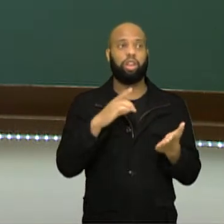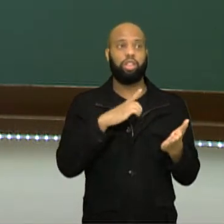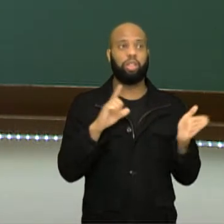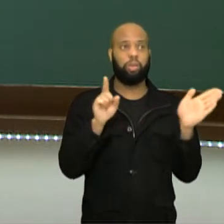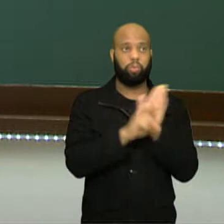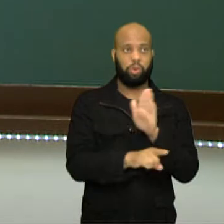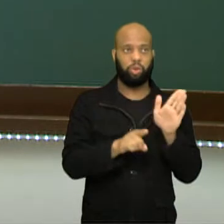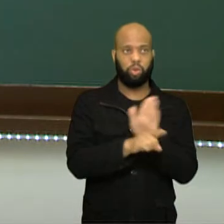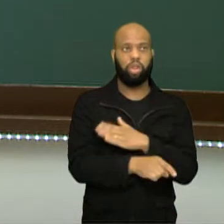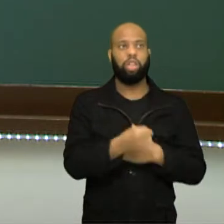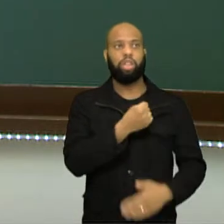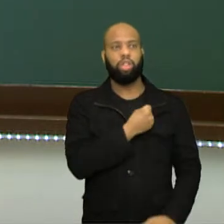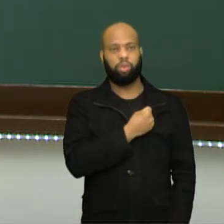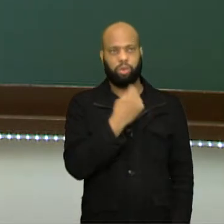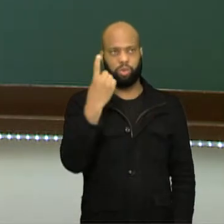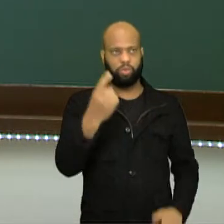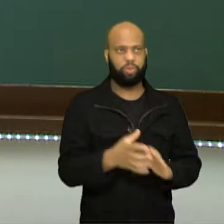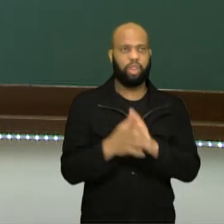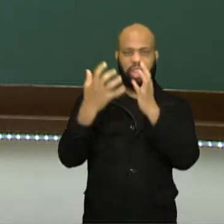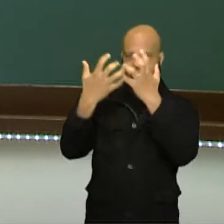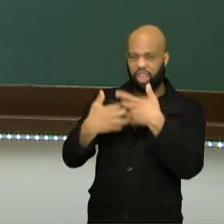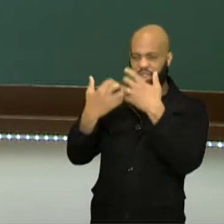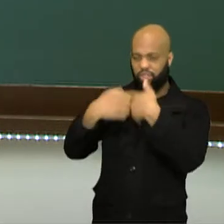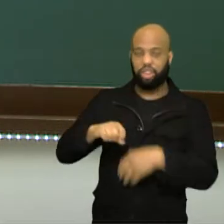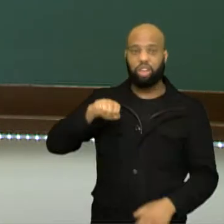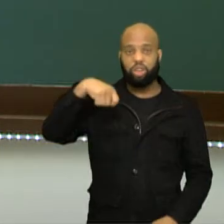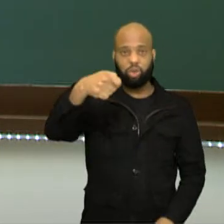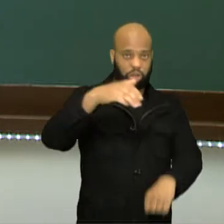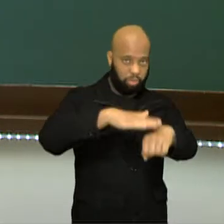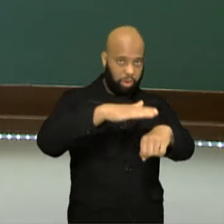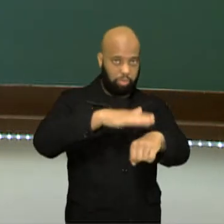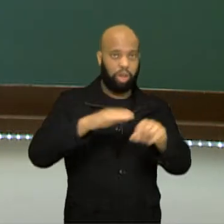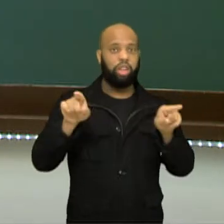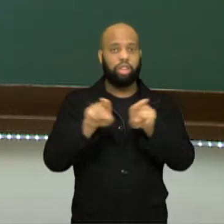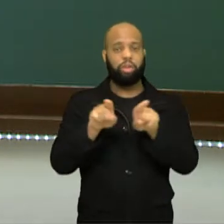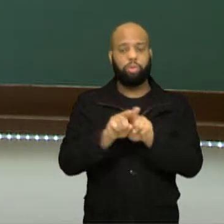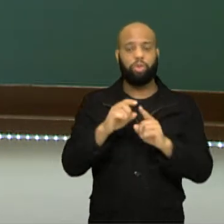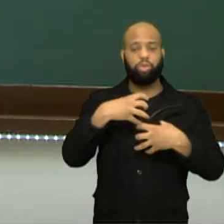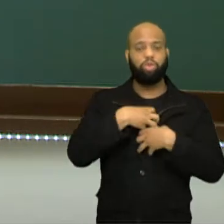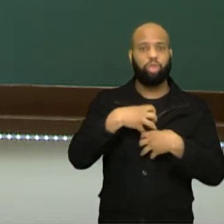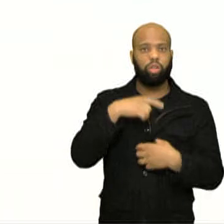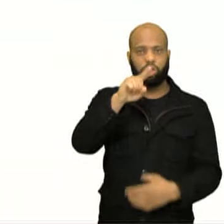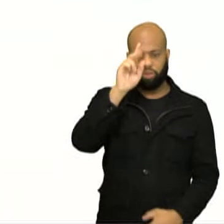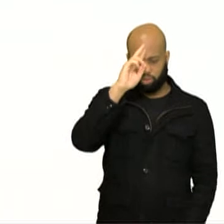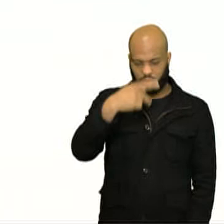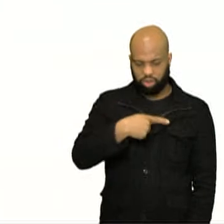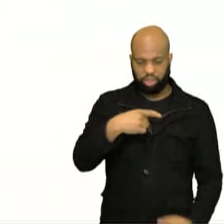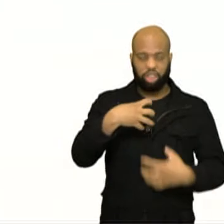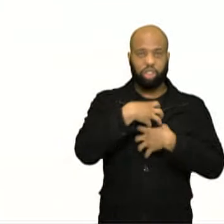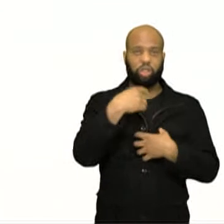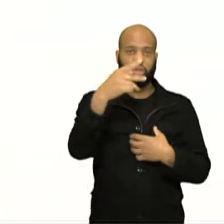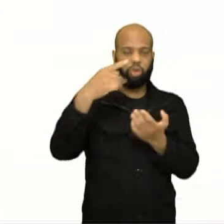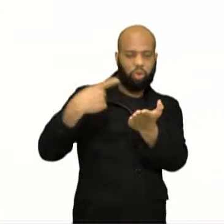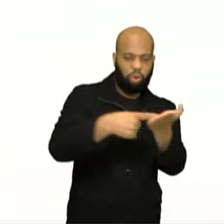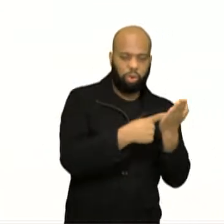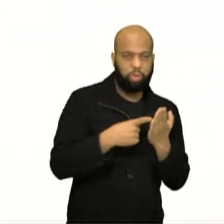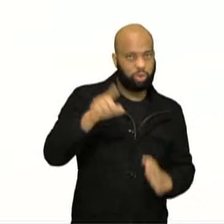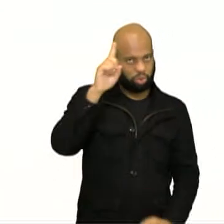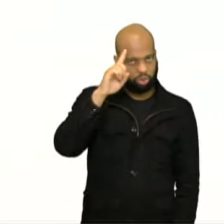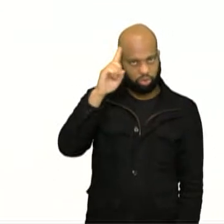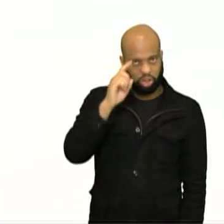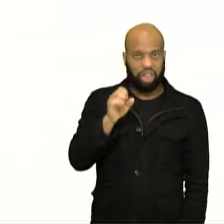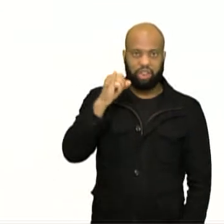nosso exercício? Então, reflita sobre você e a forma como lida com seus compromissos diários. Quando marca